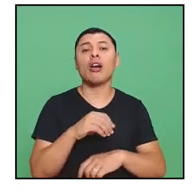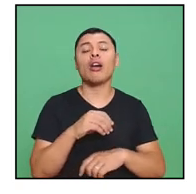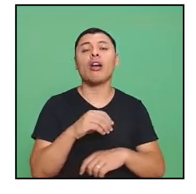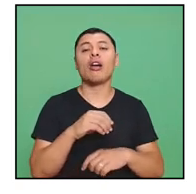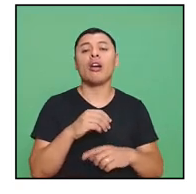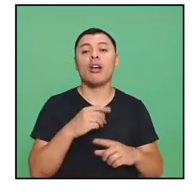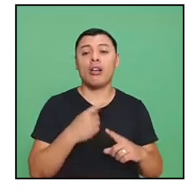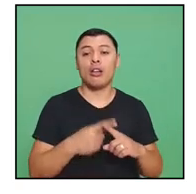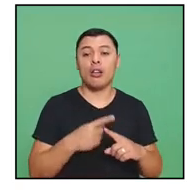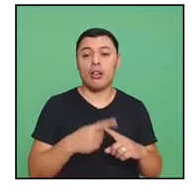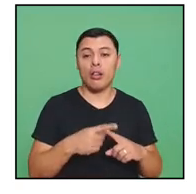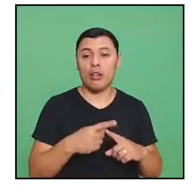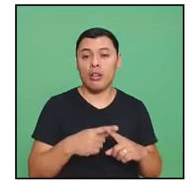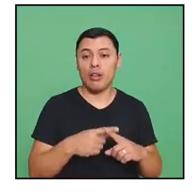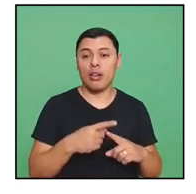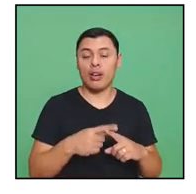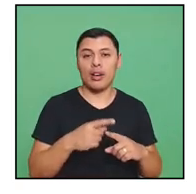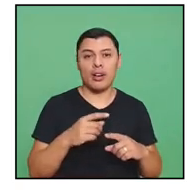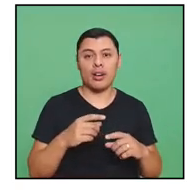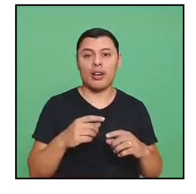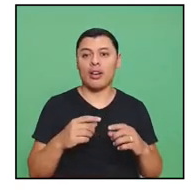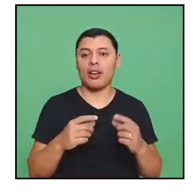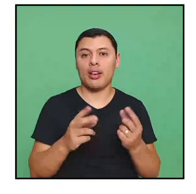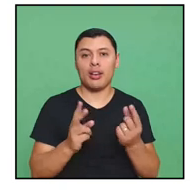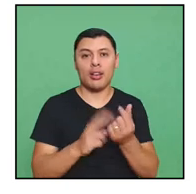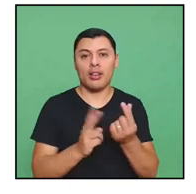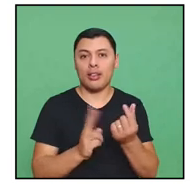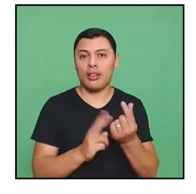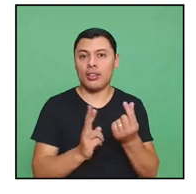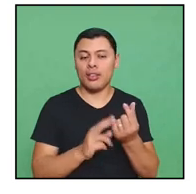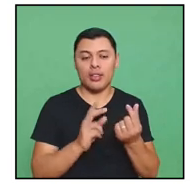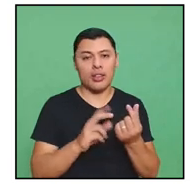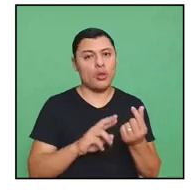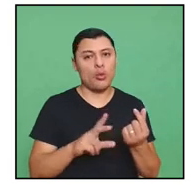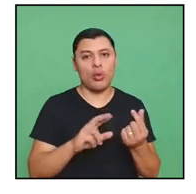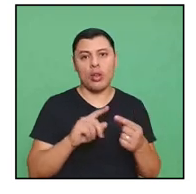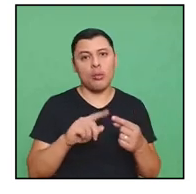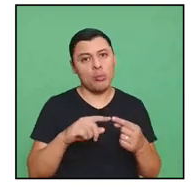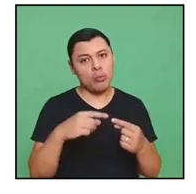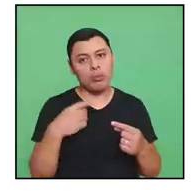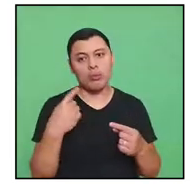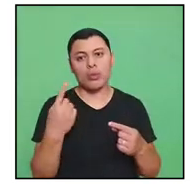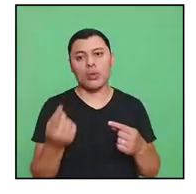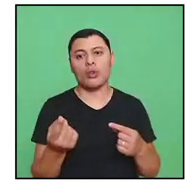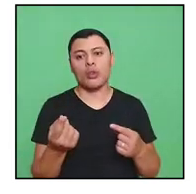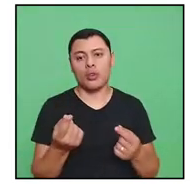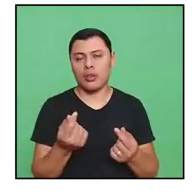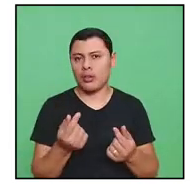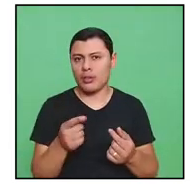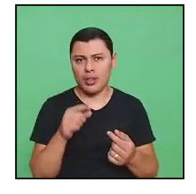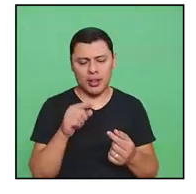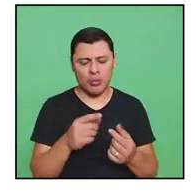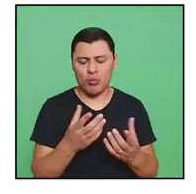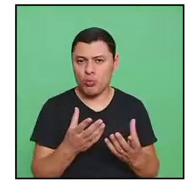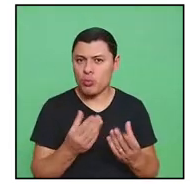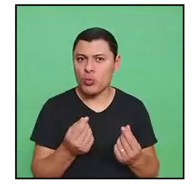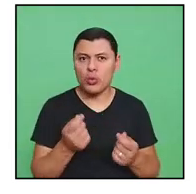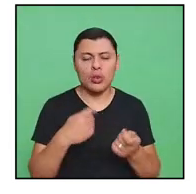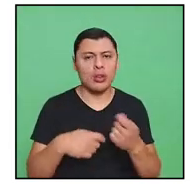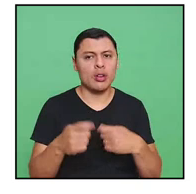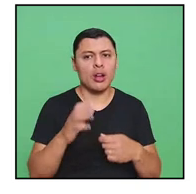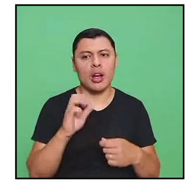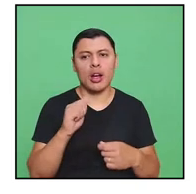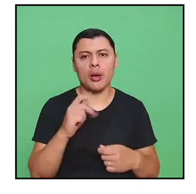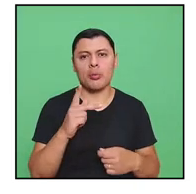as criptoeconomias, elas não são pós-capitalistas, elas são bastante capitalistas. E é